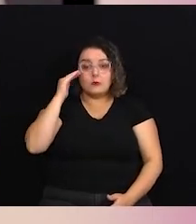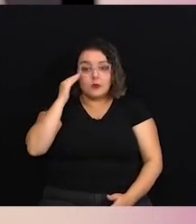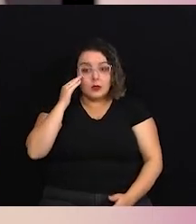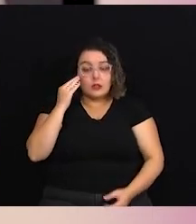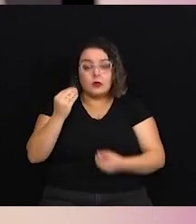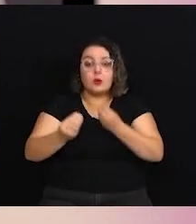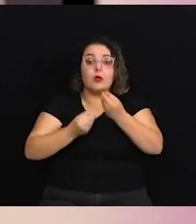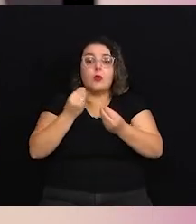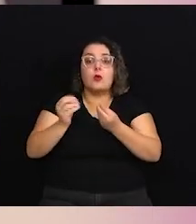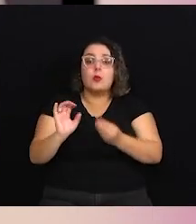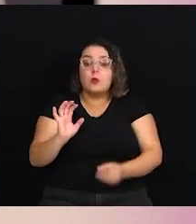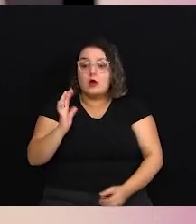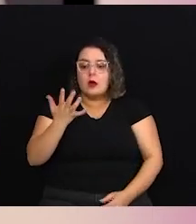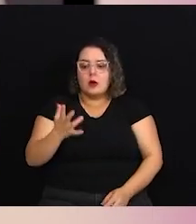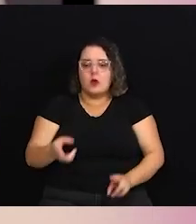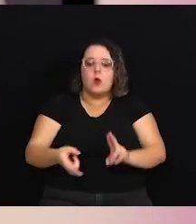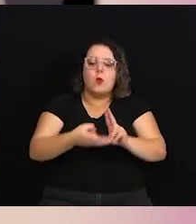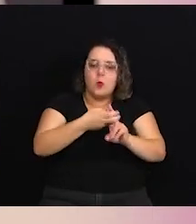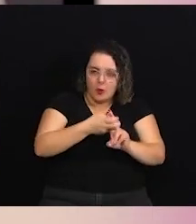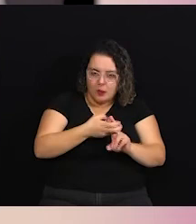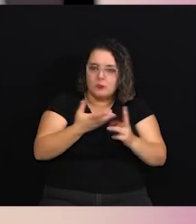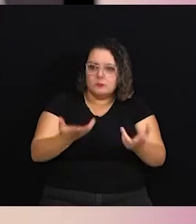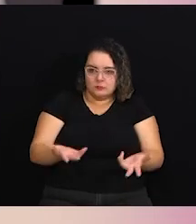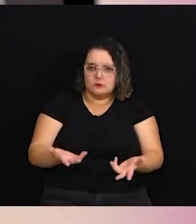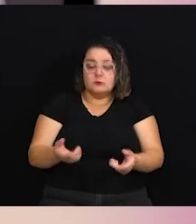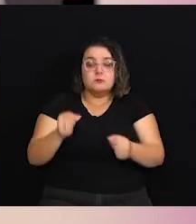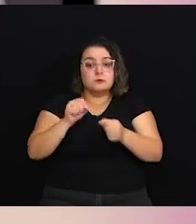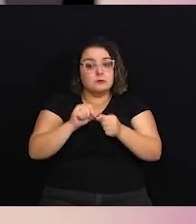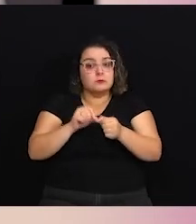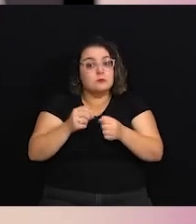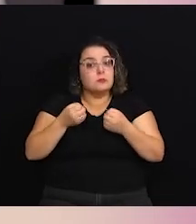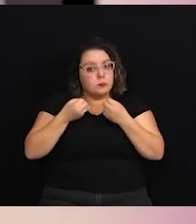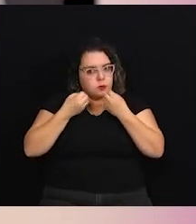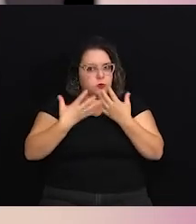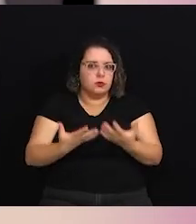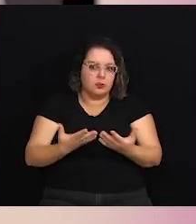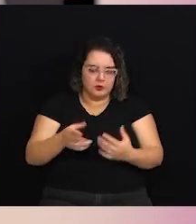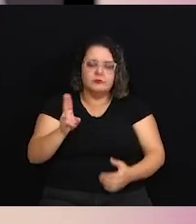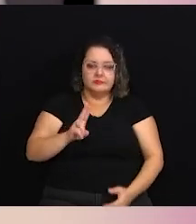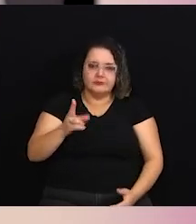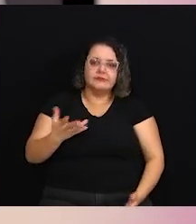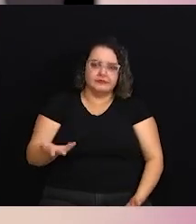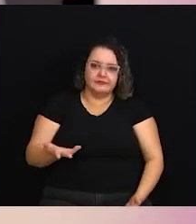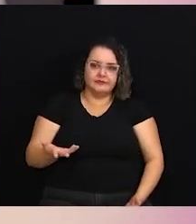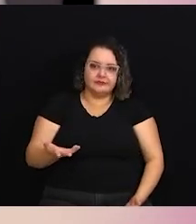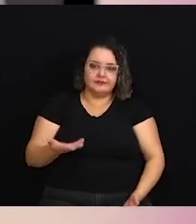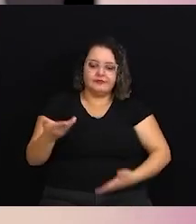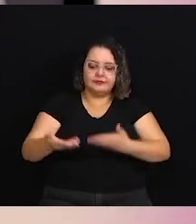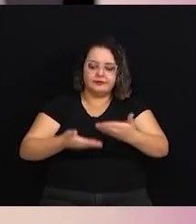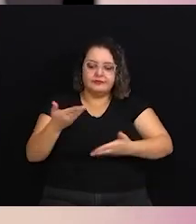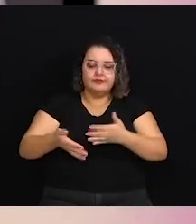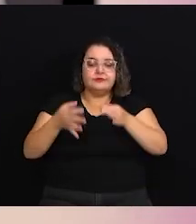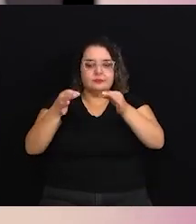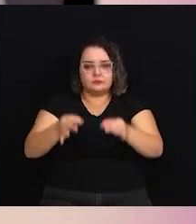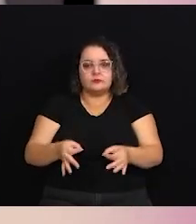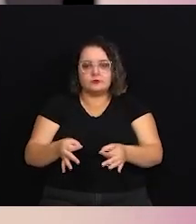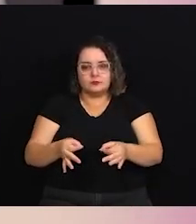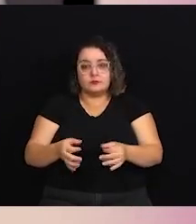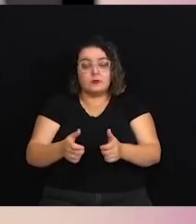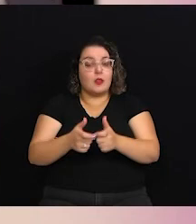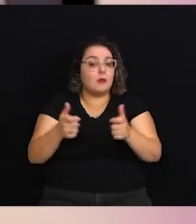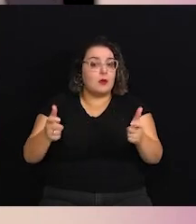entender com muita função Sistema Único de Saúde para fazer o bem Luso dela então com tratamento